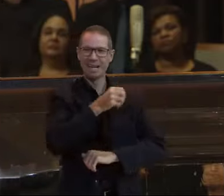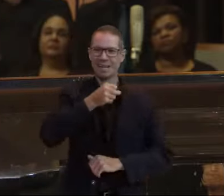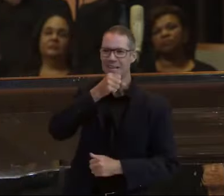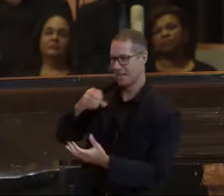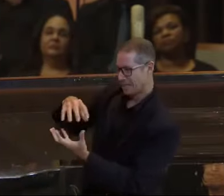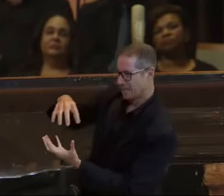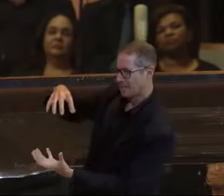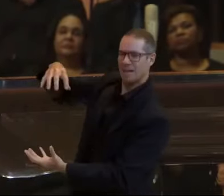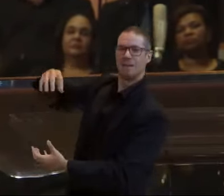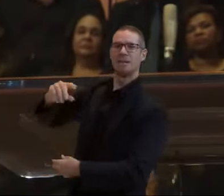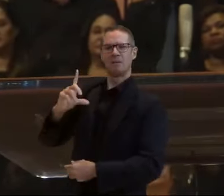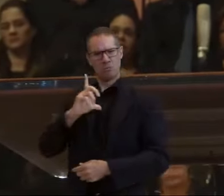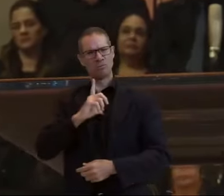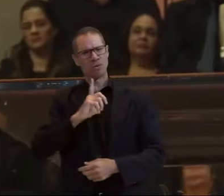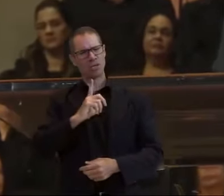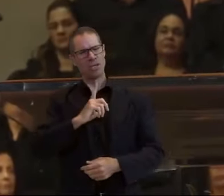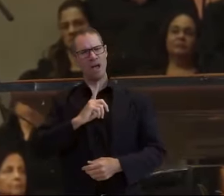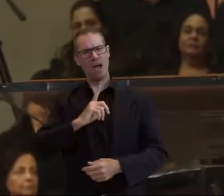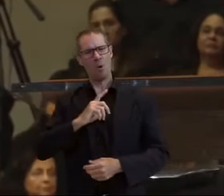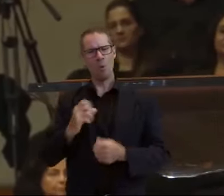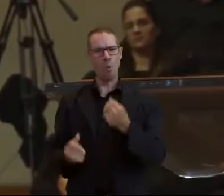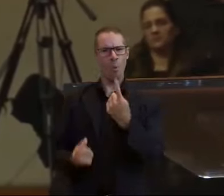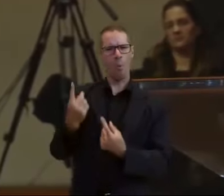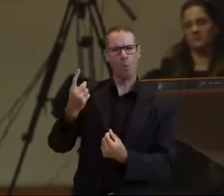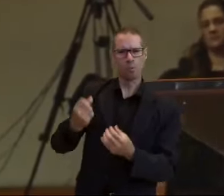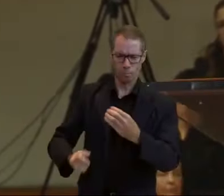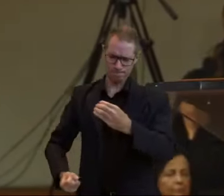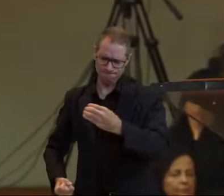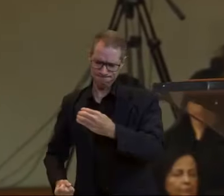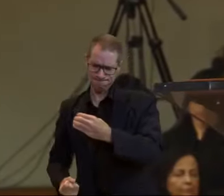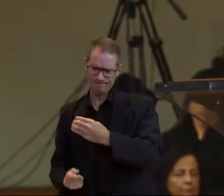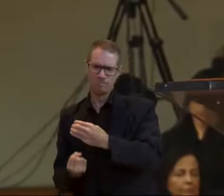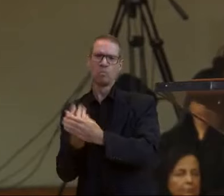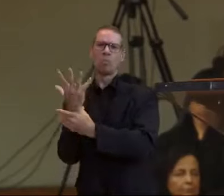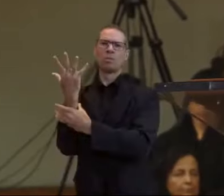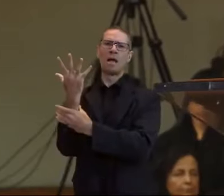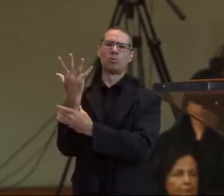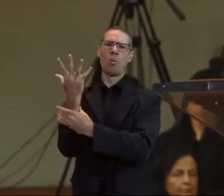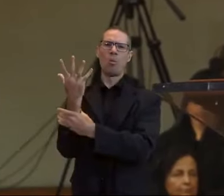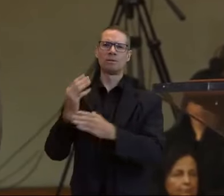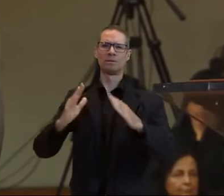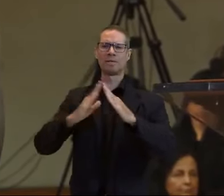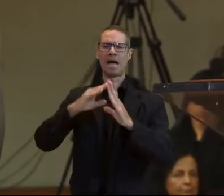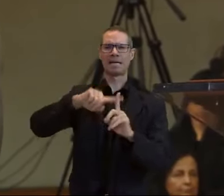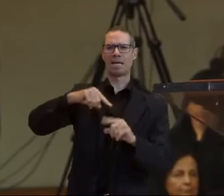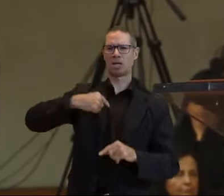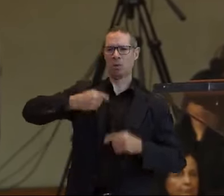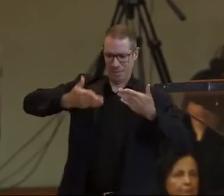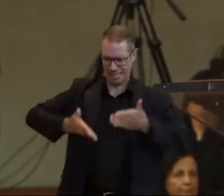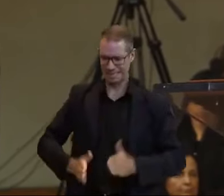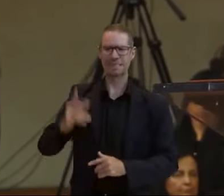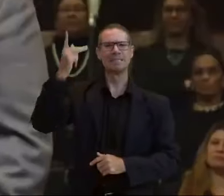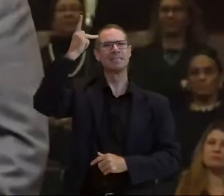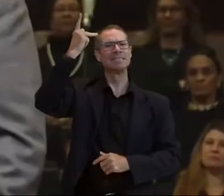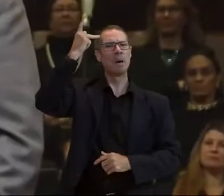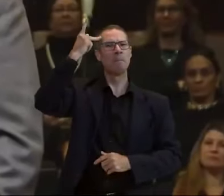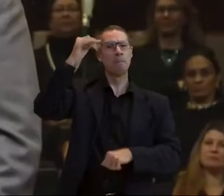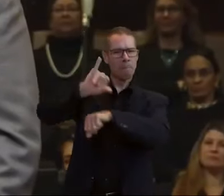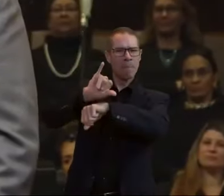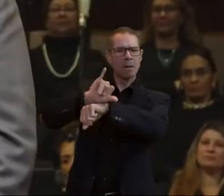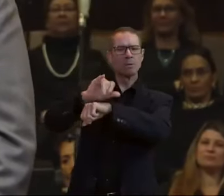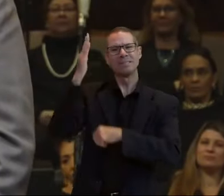E aquele homem tinha sido um dos fundadores da igreja em que eu nasci, em São Paulo. Sabe o que ele fazia todo